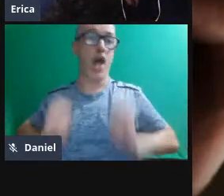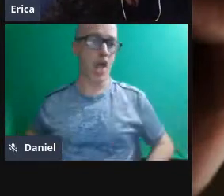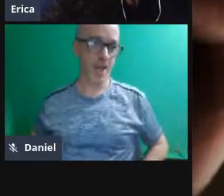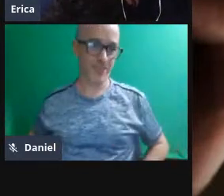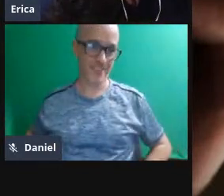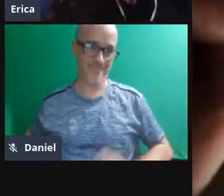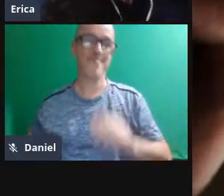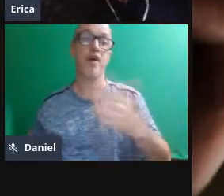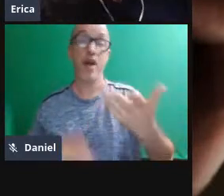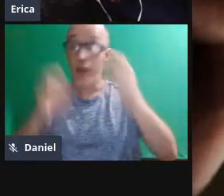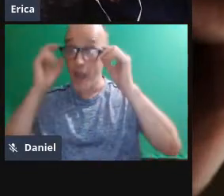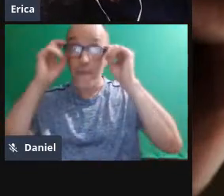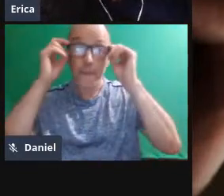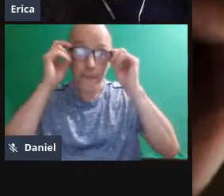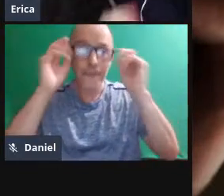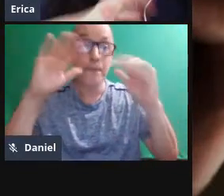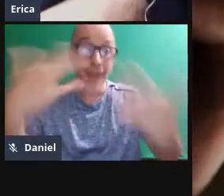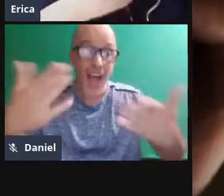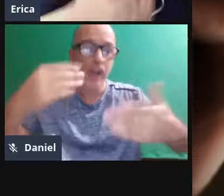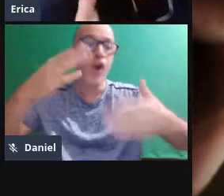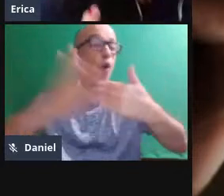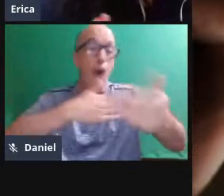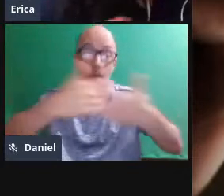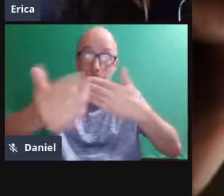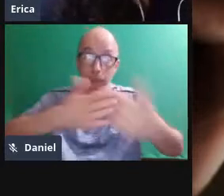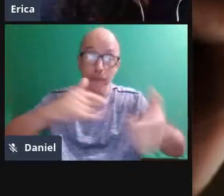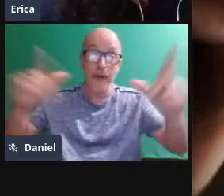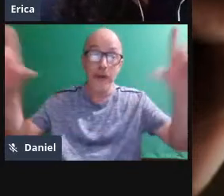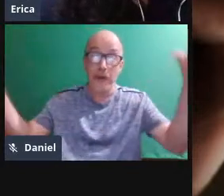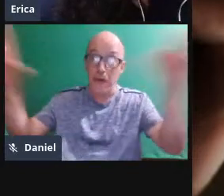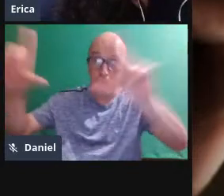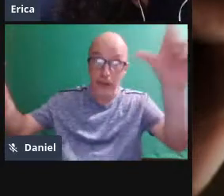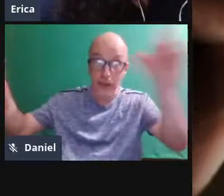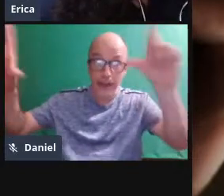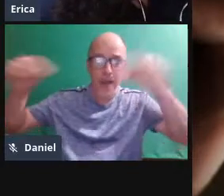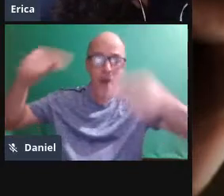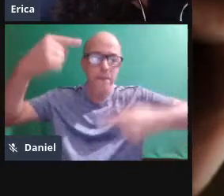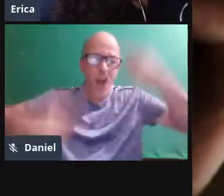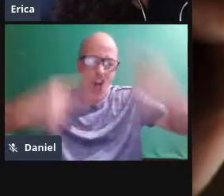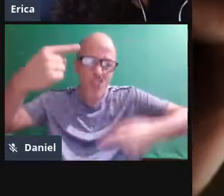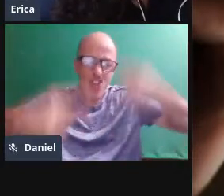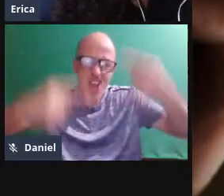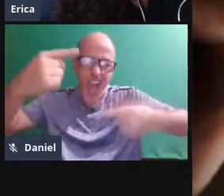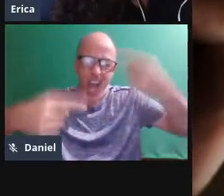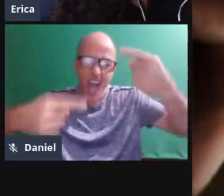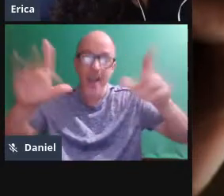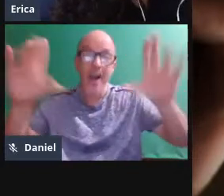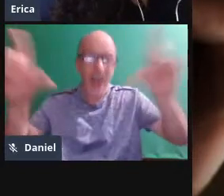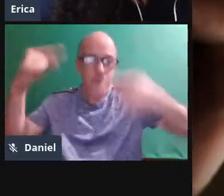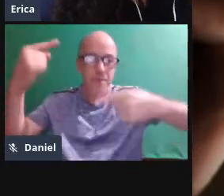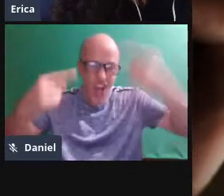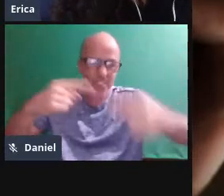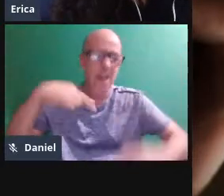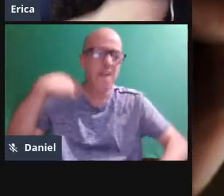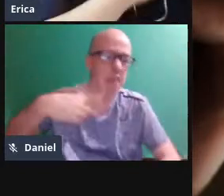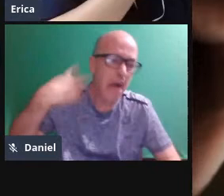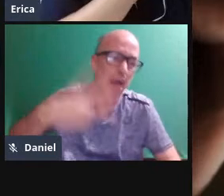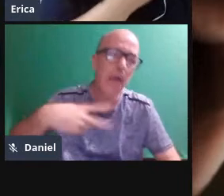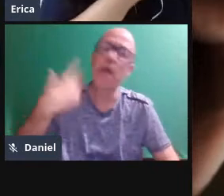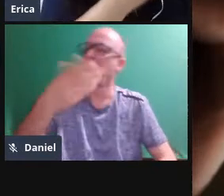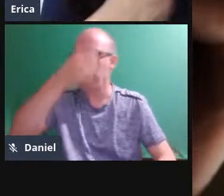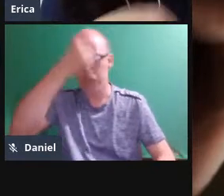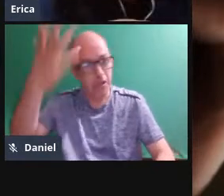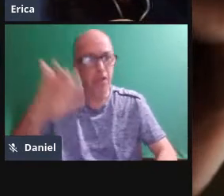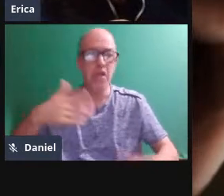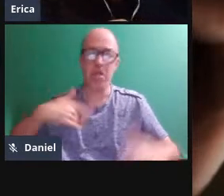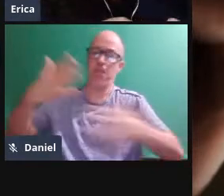alguns, para certificação de alguns cursos, pelo código de ética, por exemplo, né? Por exemplo,